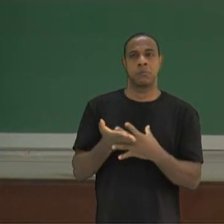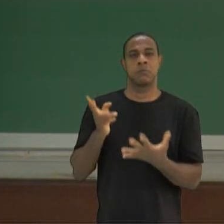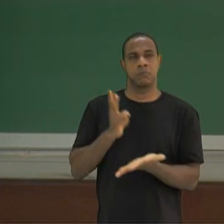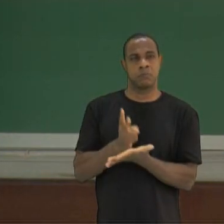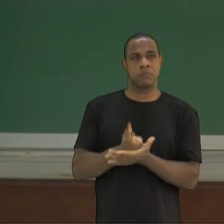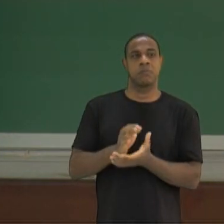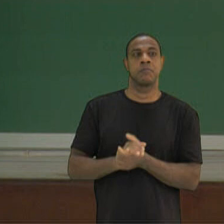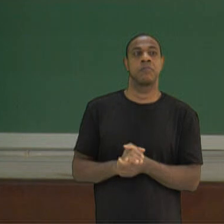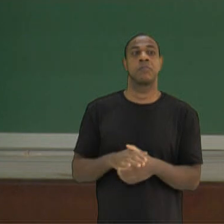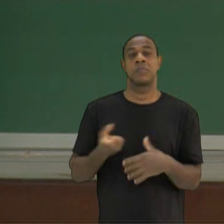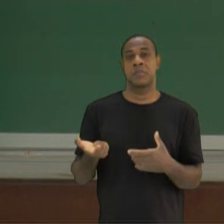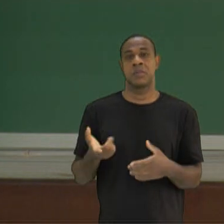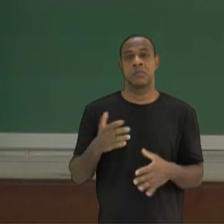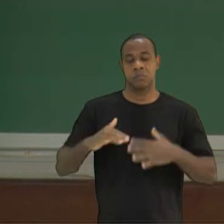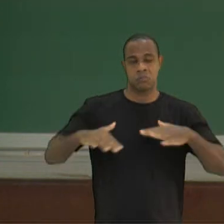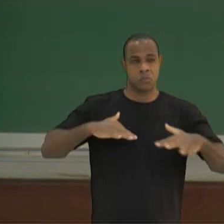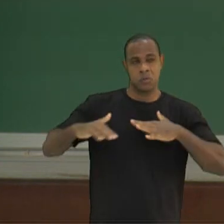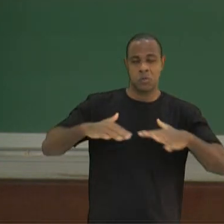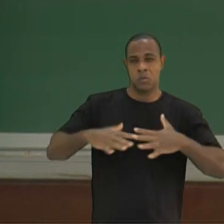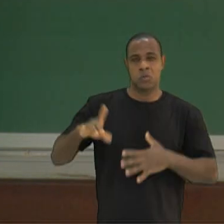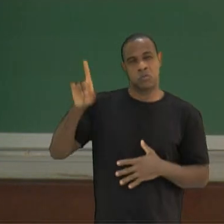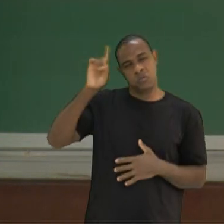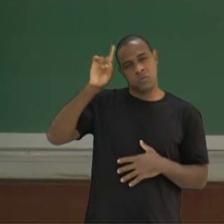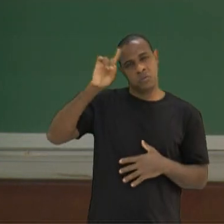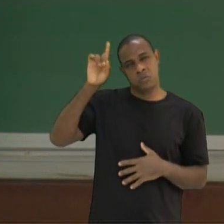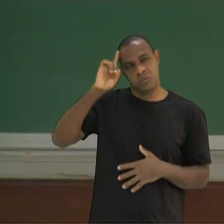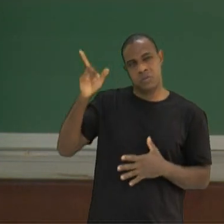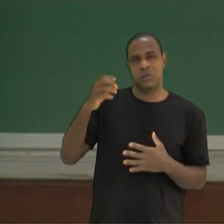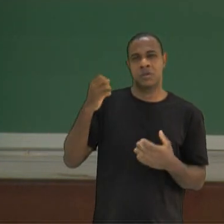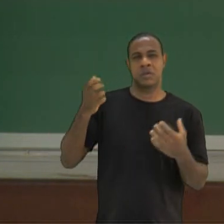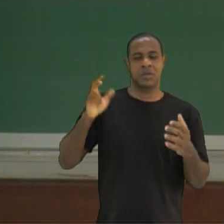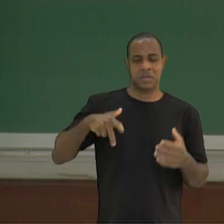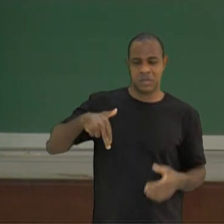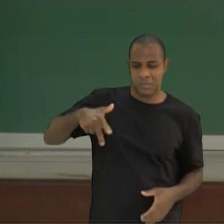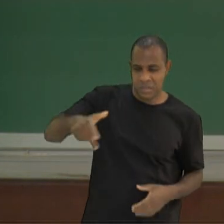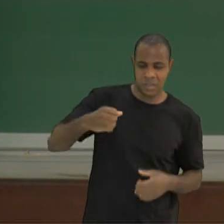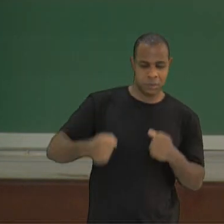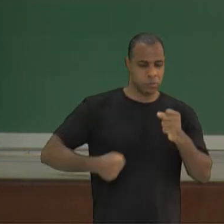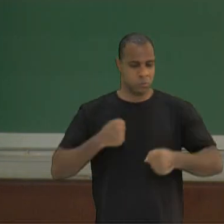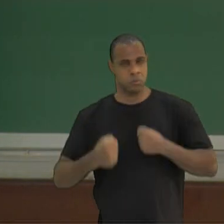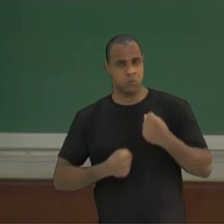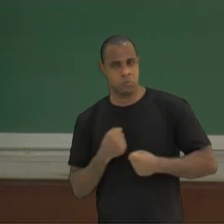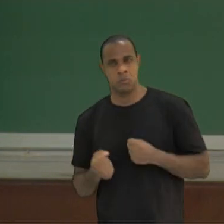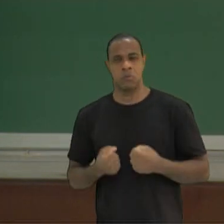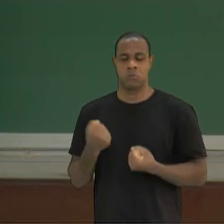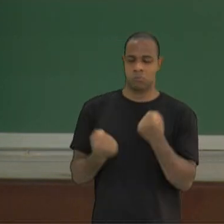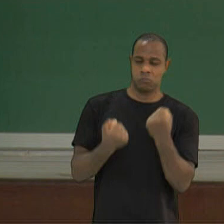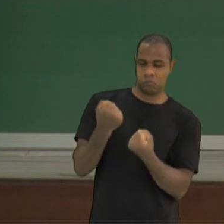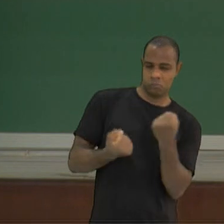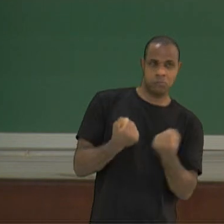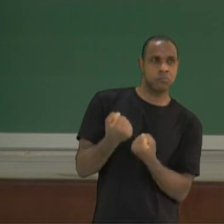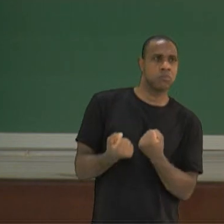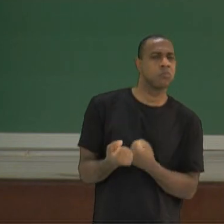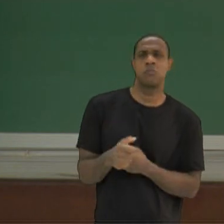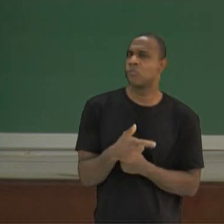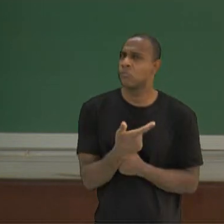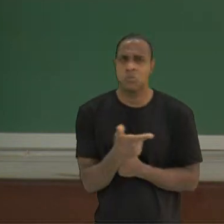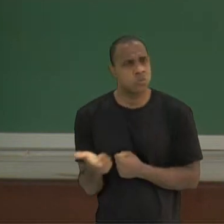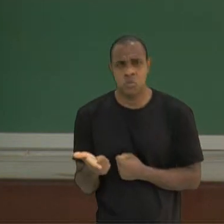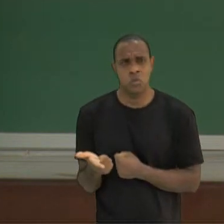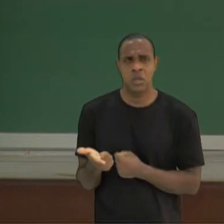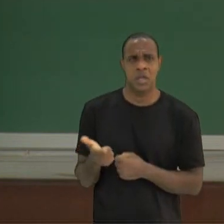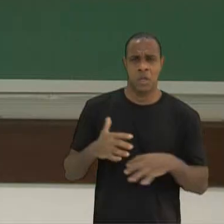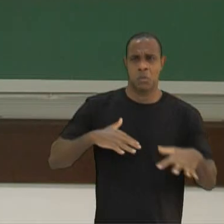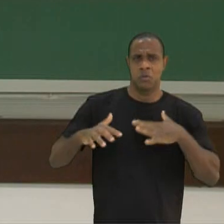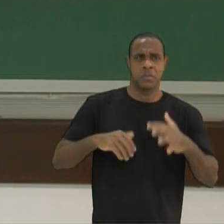Quando a gente fala em movimentos do dia a dia, né? Tipo caminhar, corrida, um carro, não são movimentos